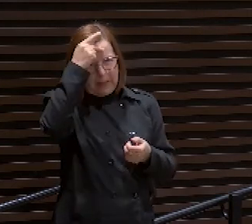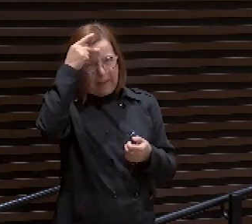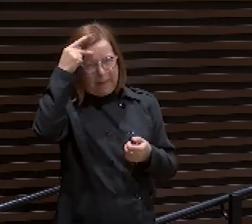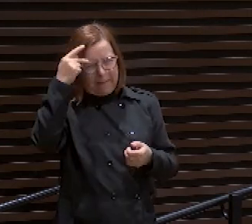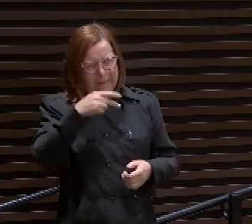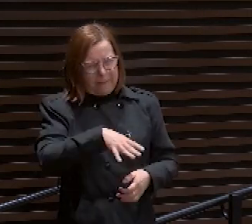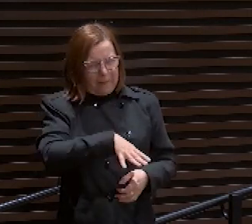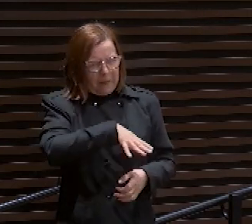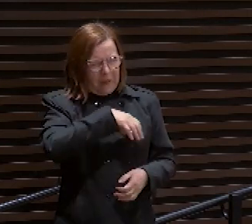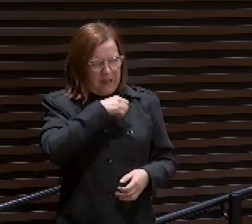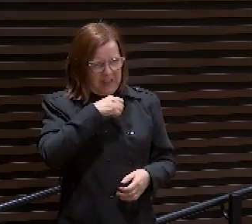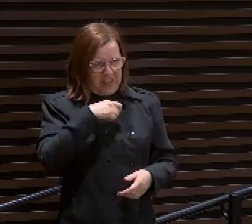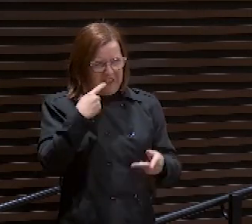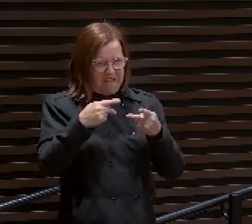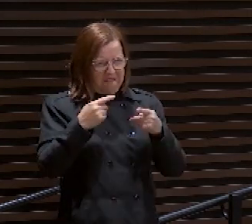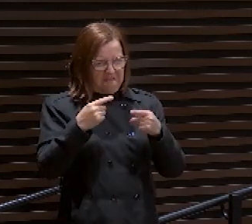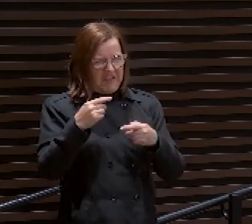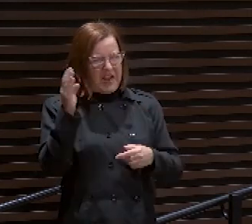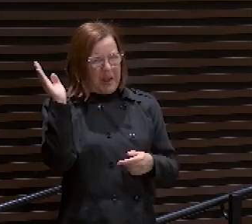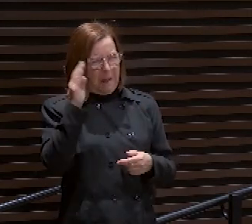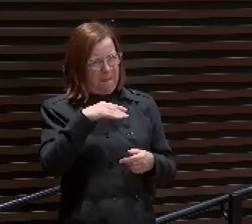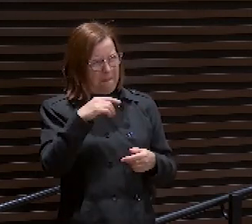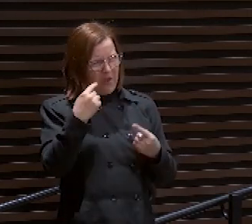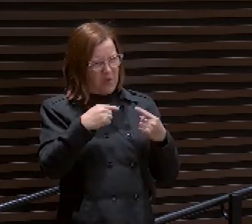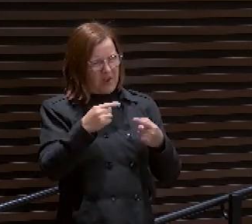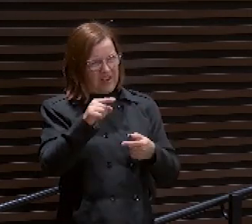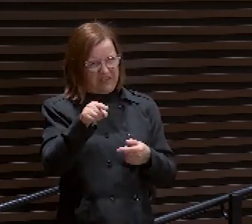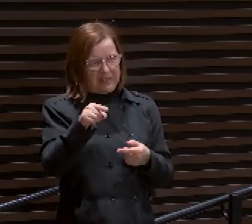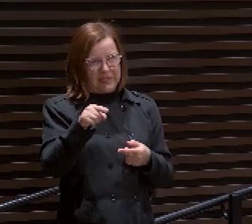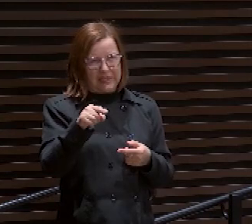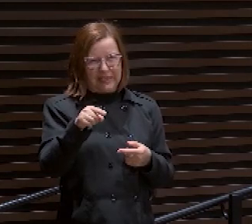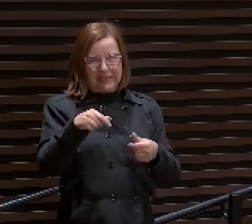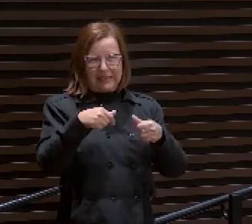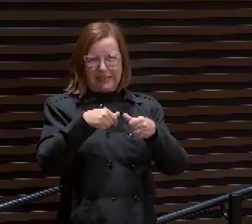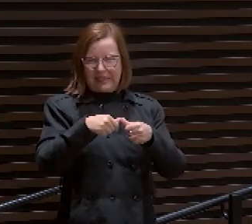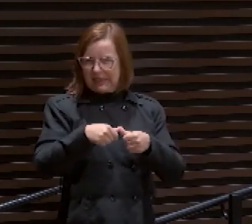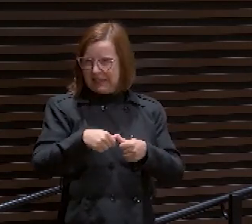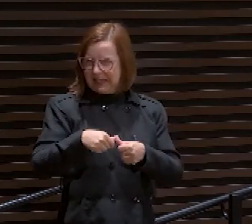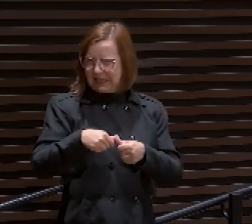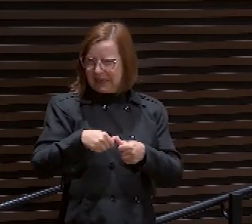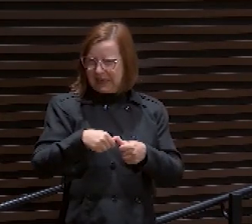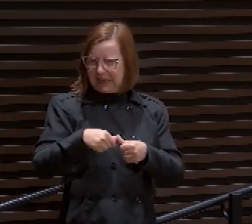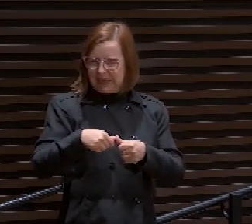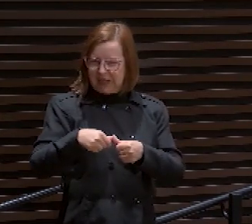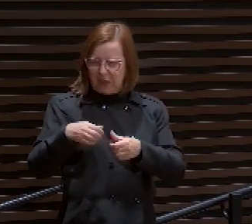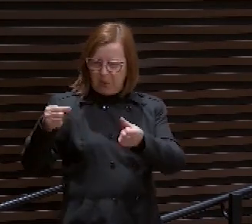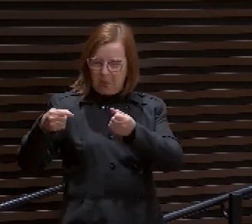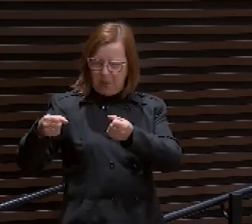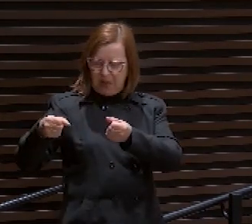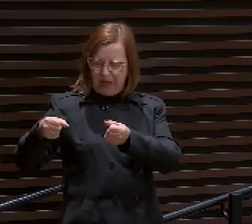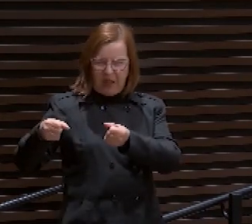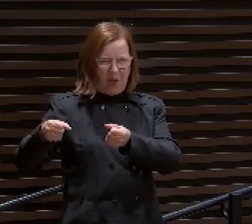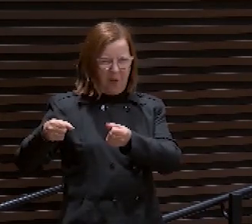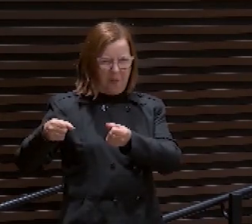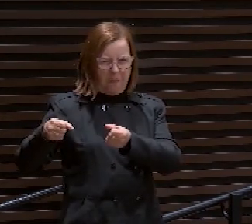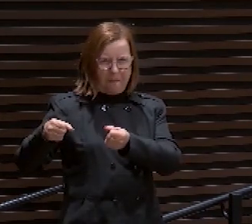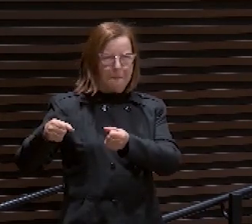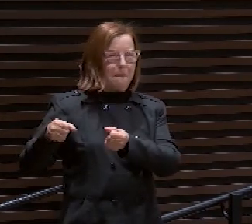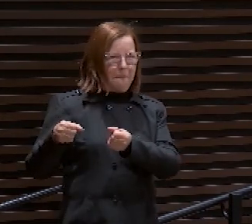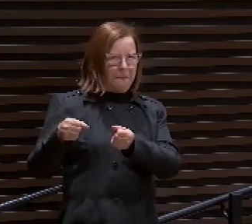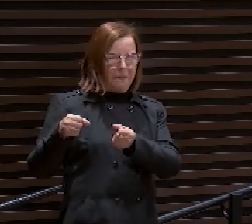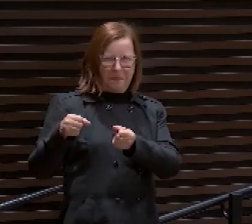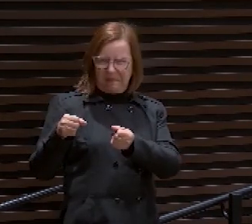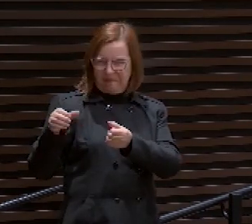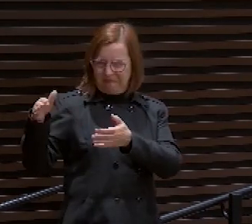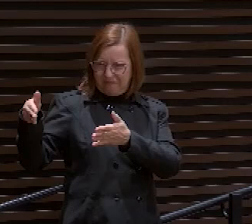que fala mal de você, aquela pessoa que te calunia, lá na chuva trocando pneu, no meio do trânsito. Qual que é a nossa tendência natural?